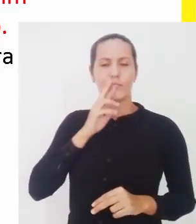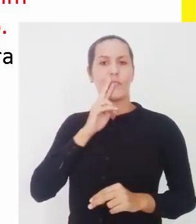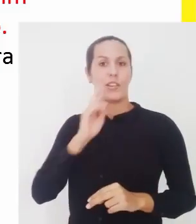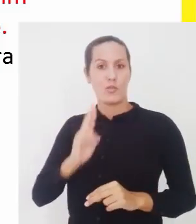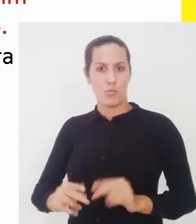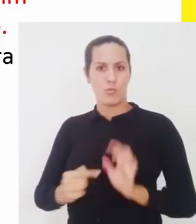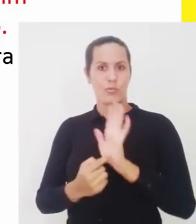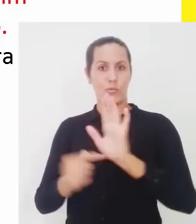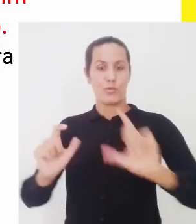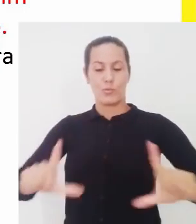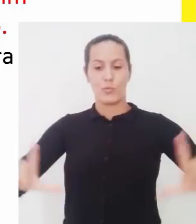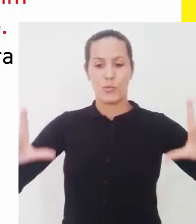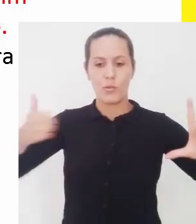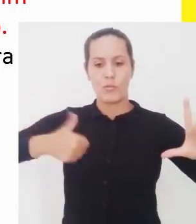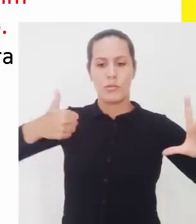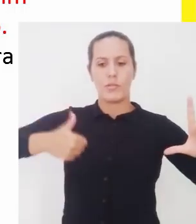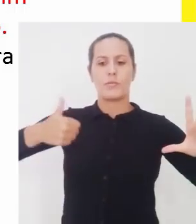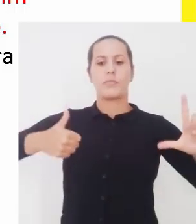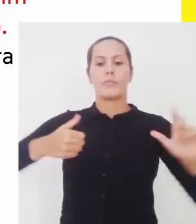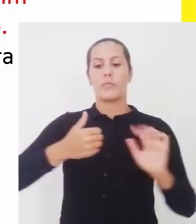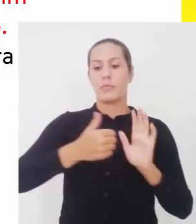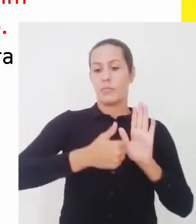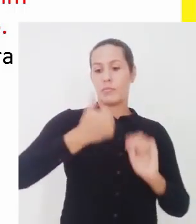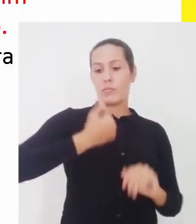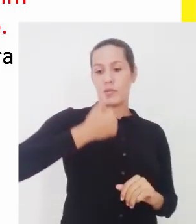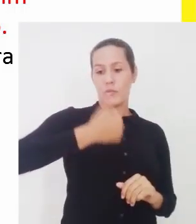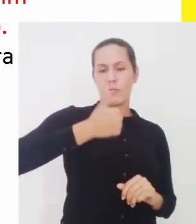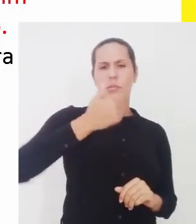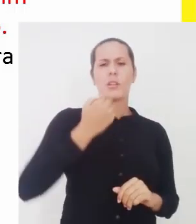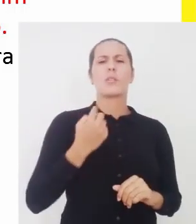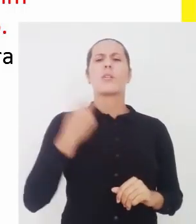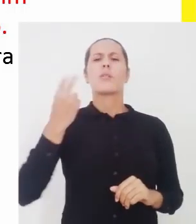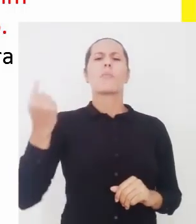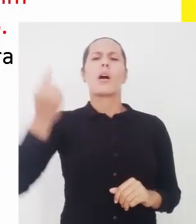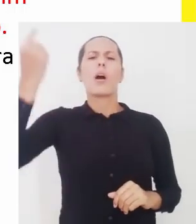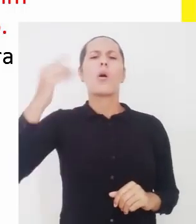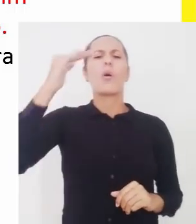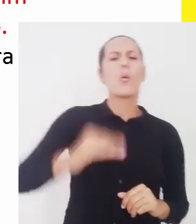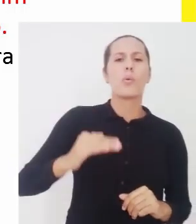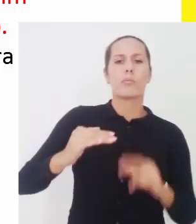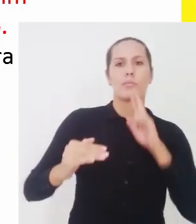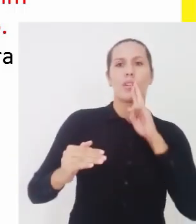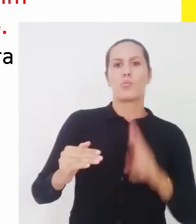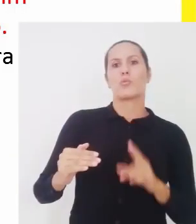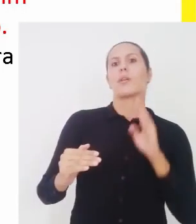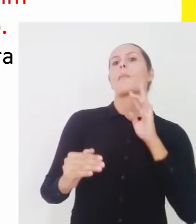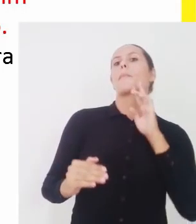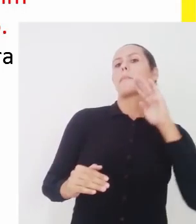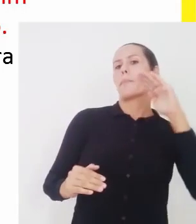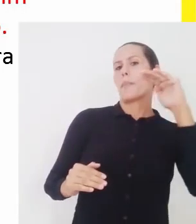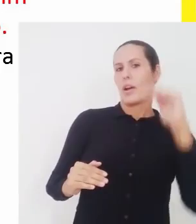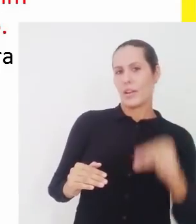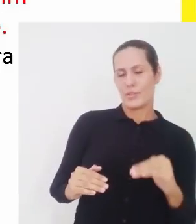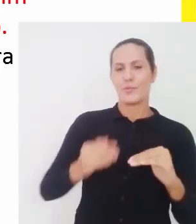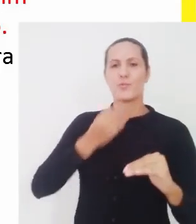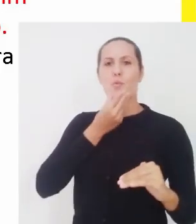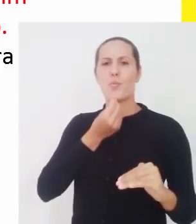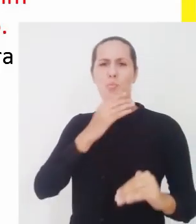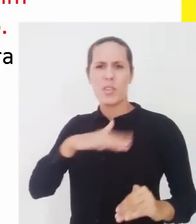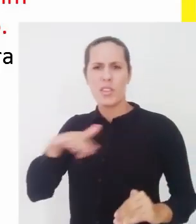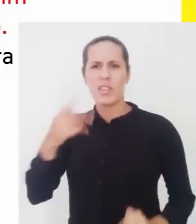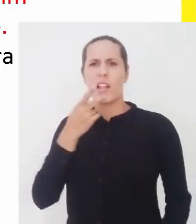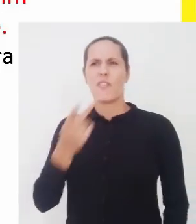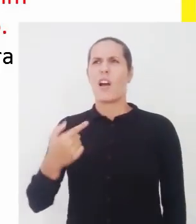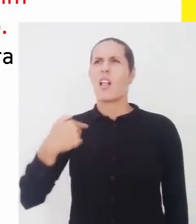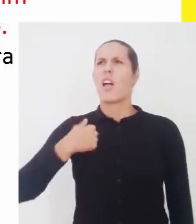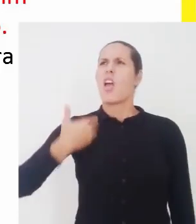baixo? É de alguém baixo, é de um menino. Ele diz, eu sou pequeno. Na segunda questão, na